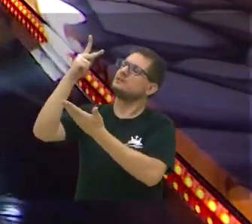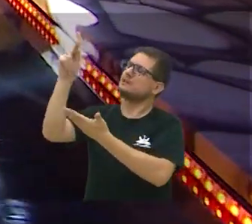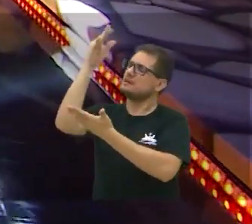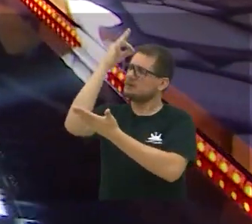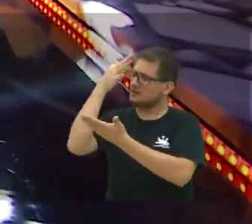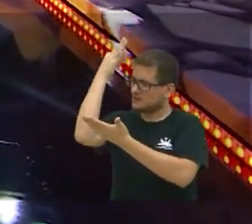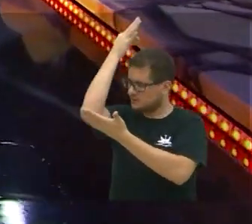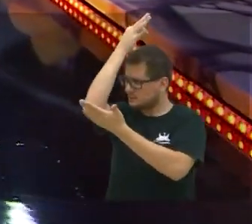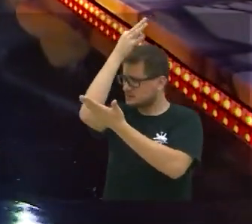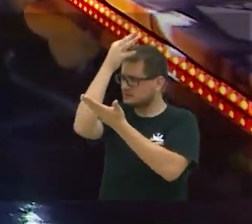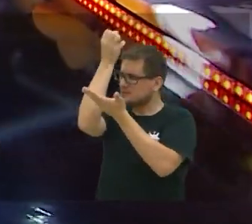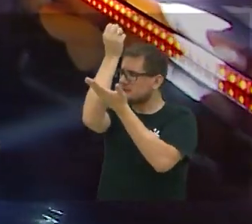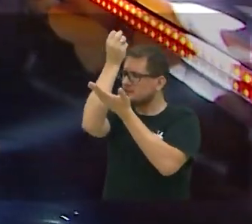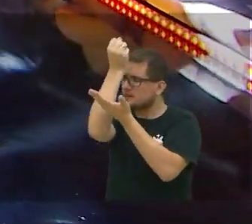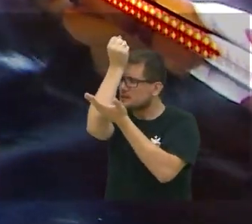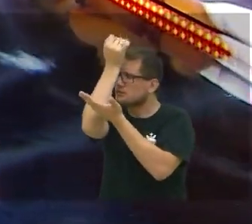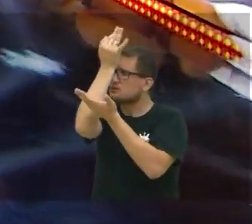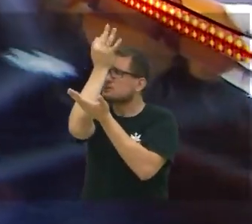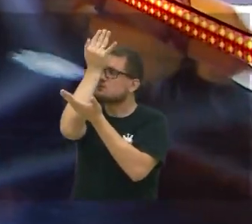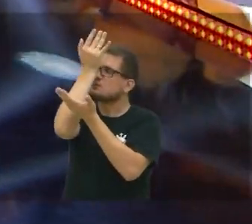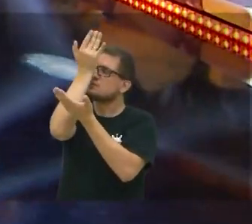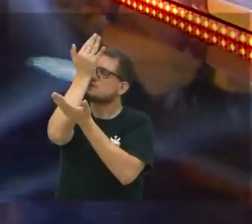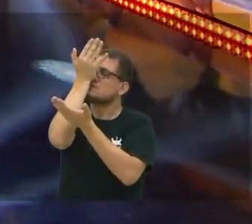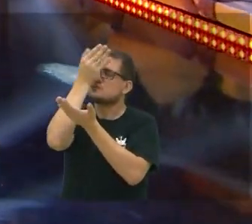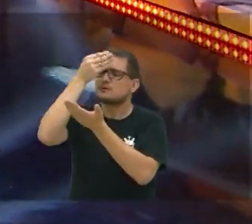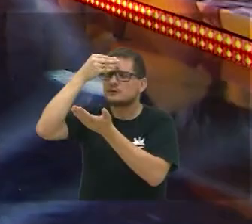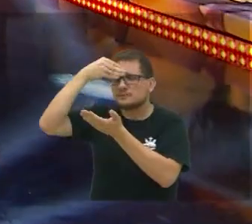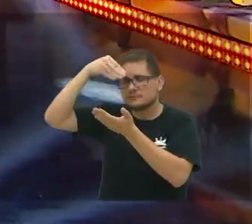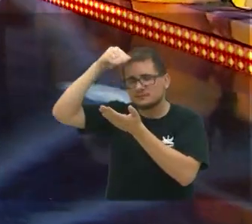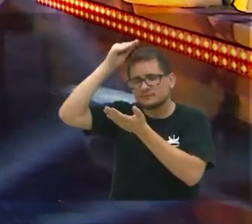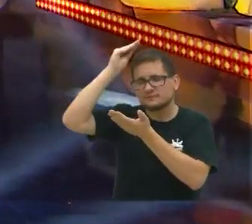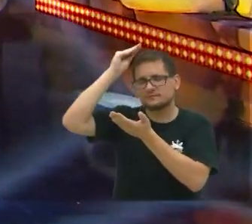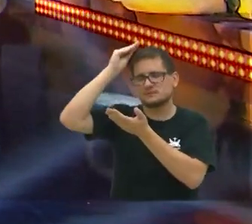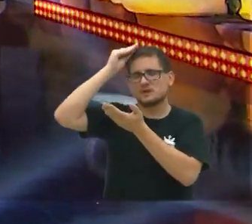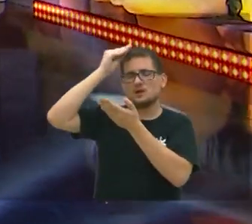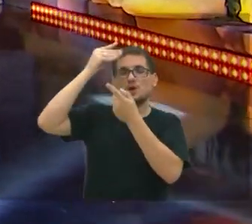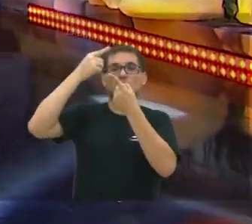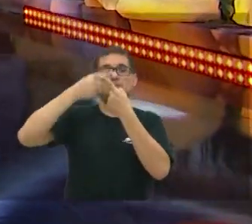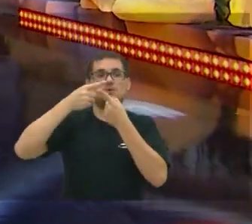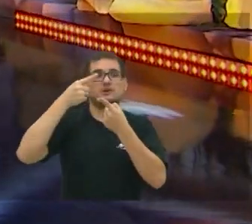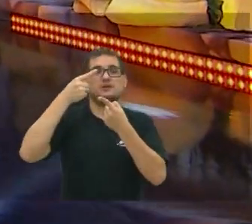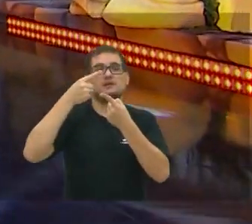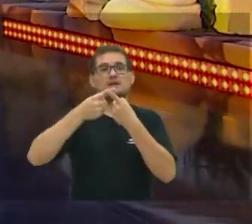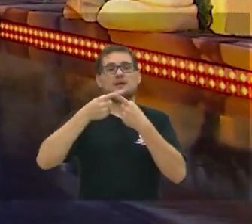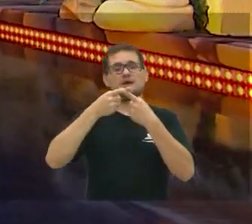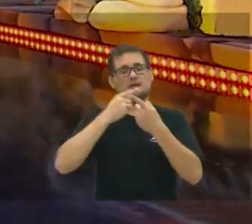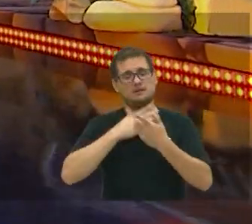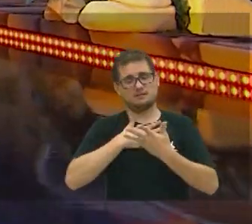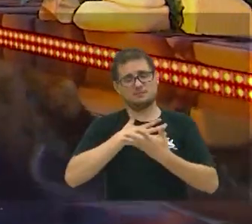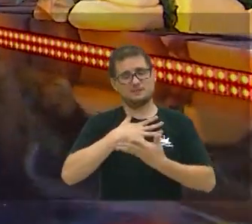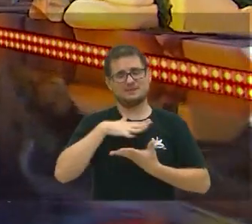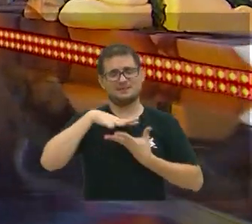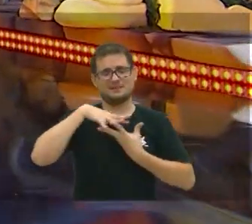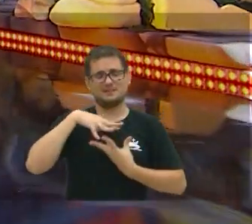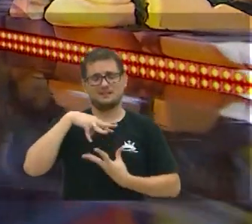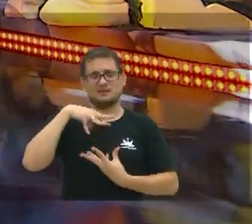Senhor, com teu Espírito. Pois minha alma,